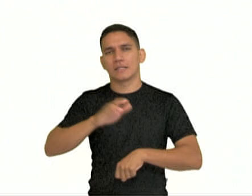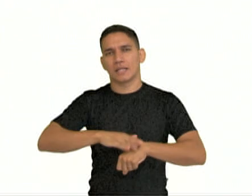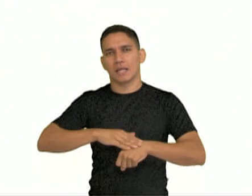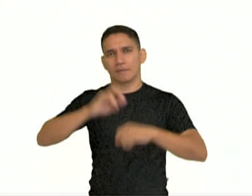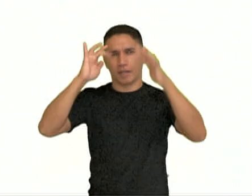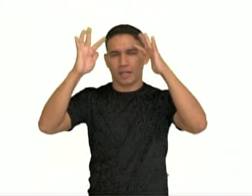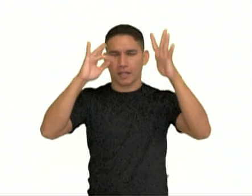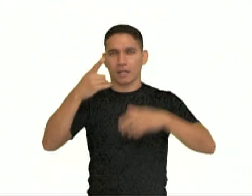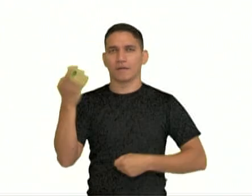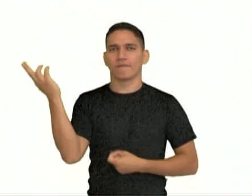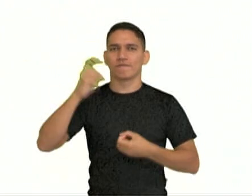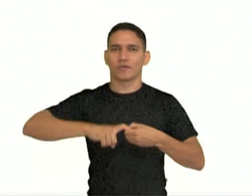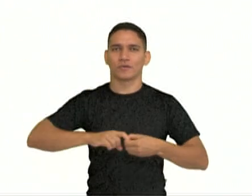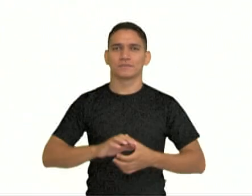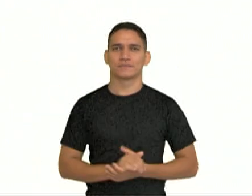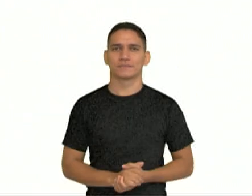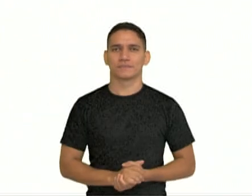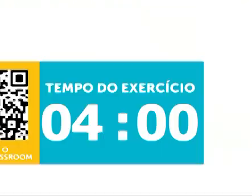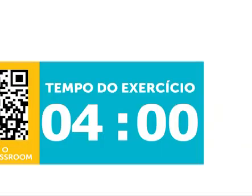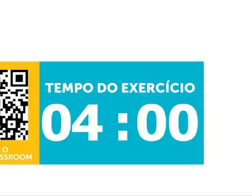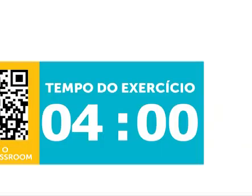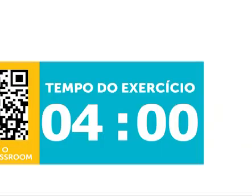aí para pensar e a gente já retorna.